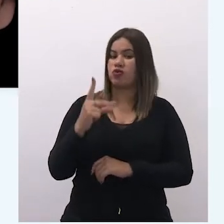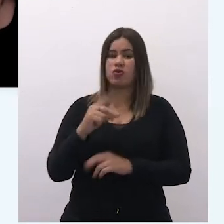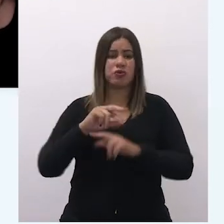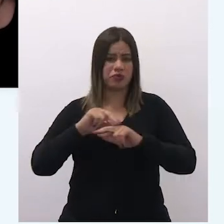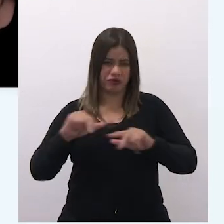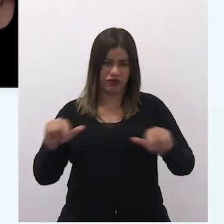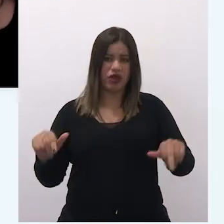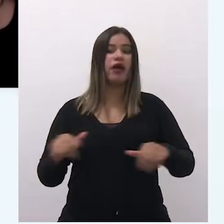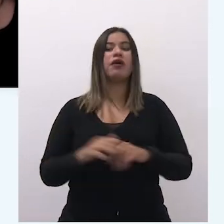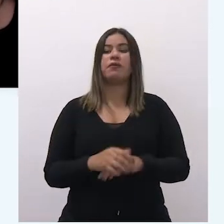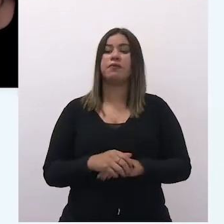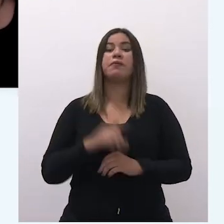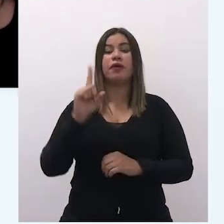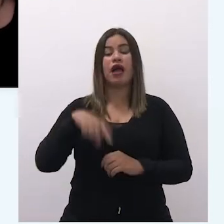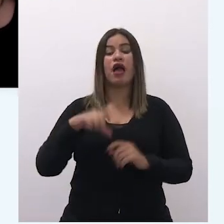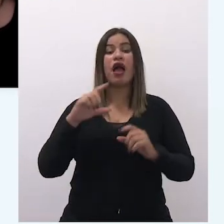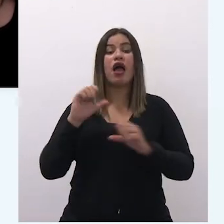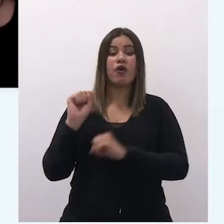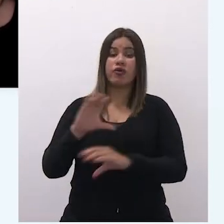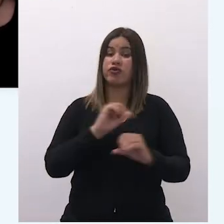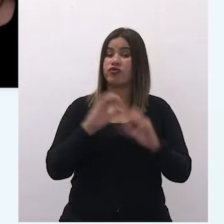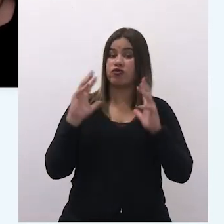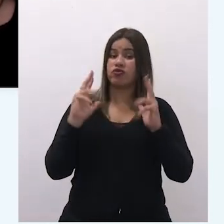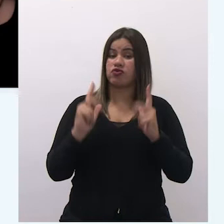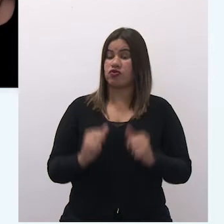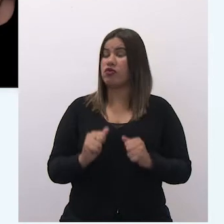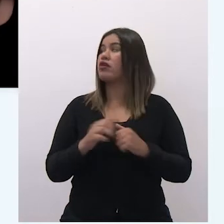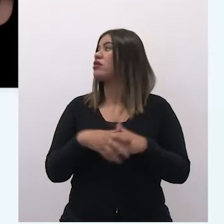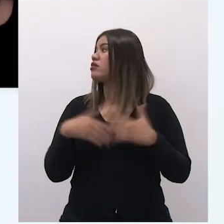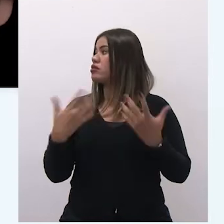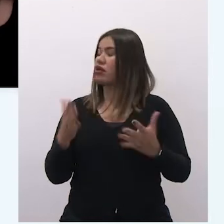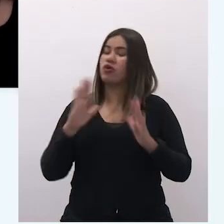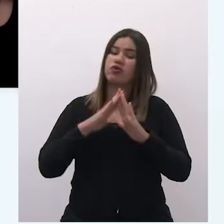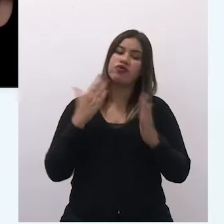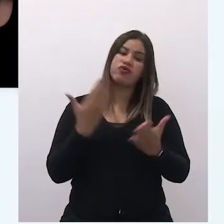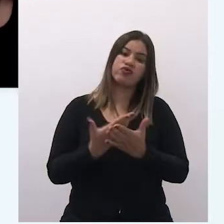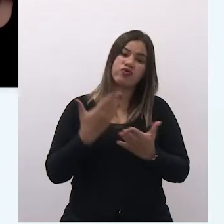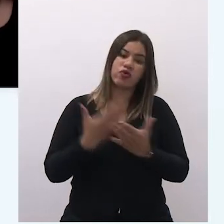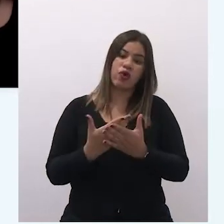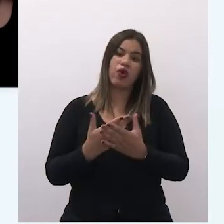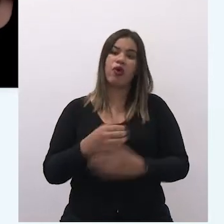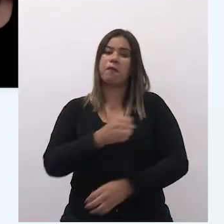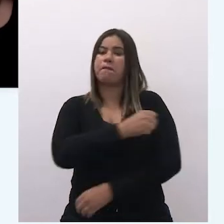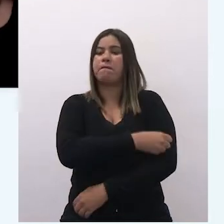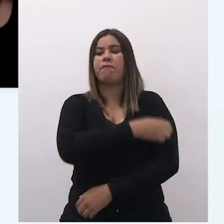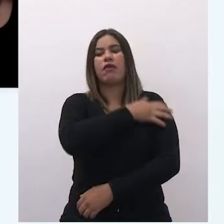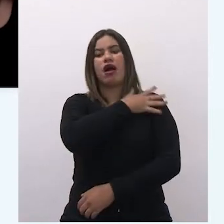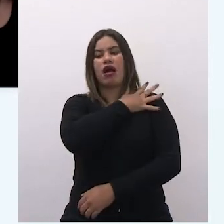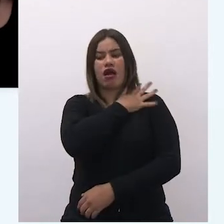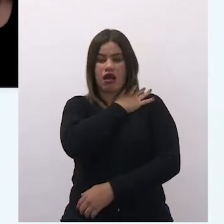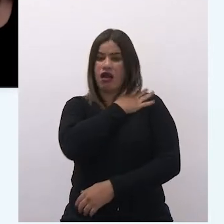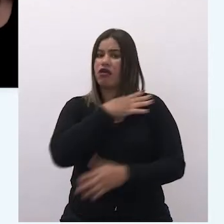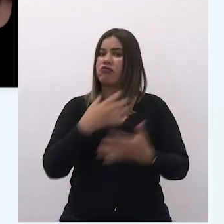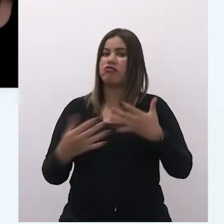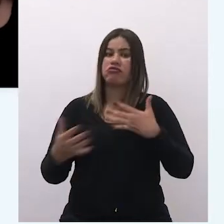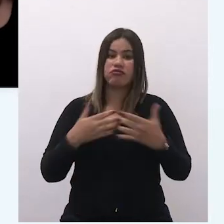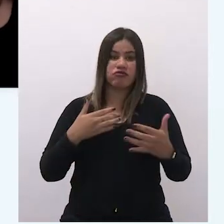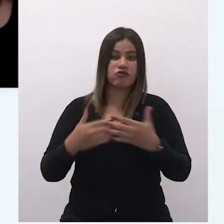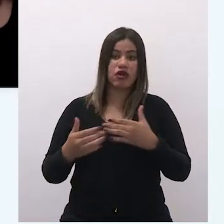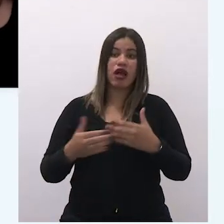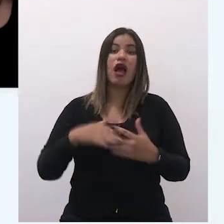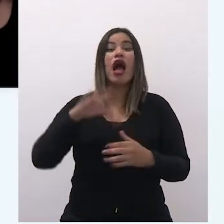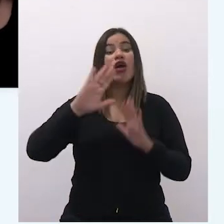integral. Então, a escola, seja ela dos anos iniciais, finais, ou do ensino médio, ou da educação infantil, ela é